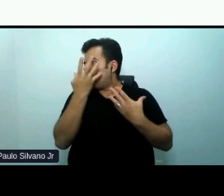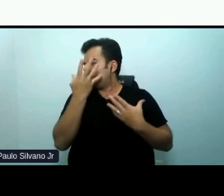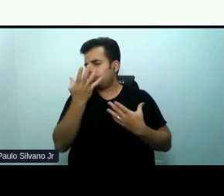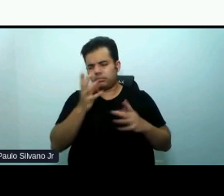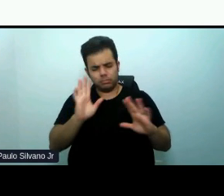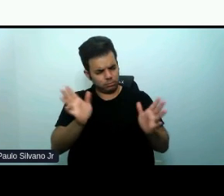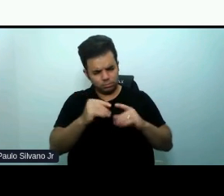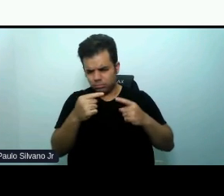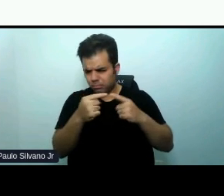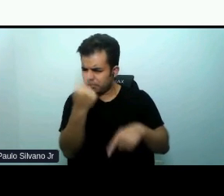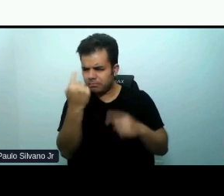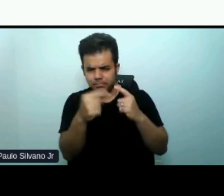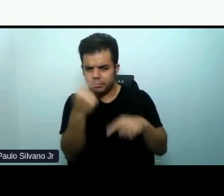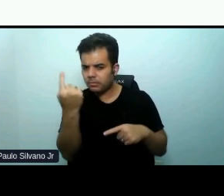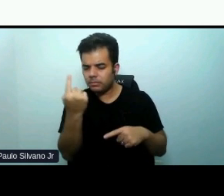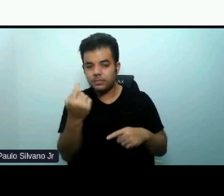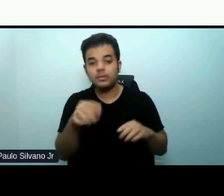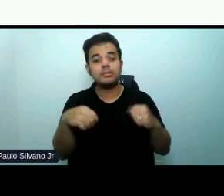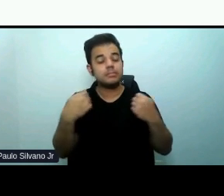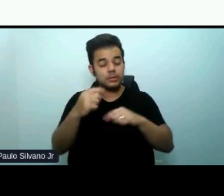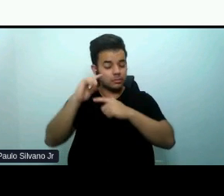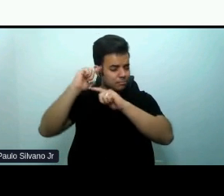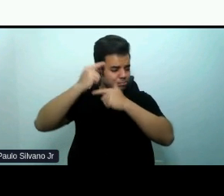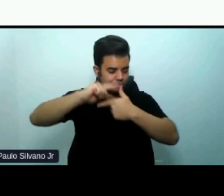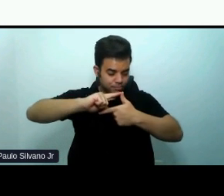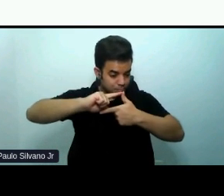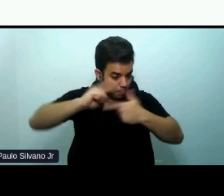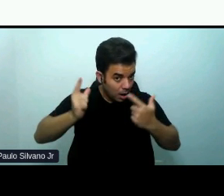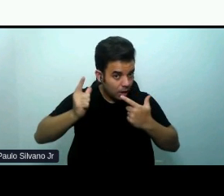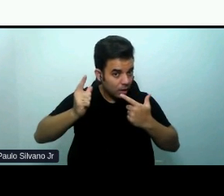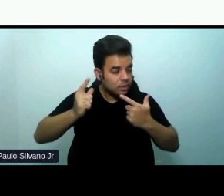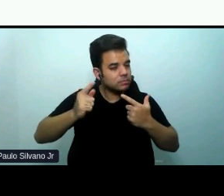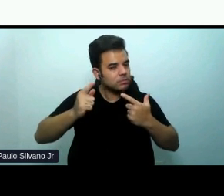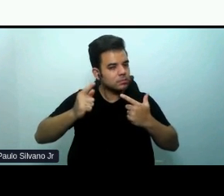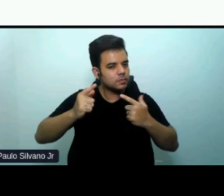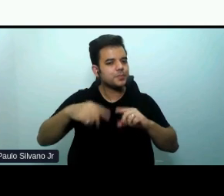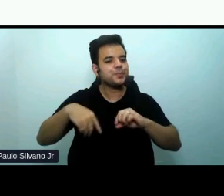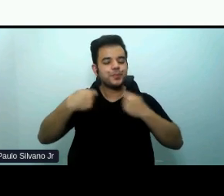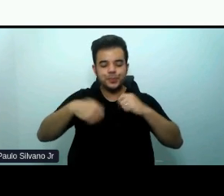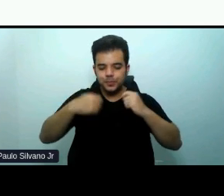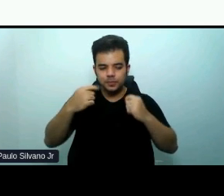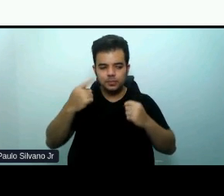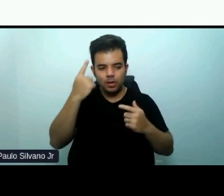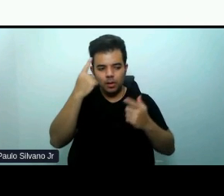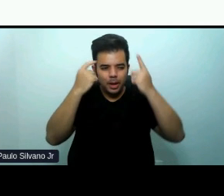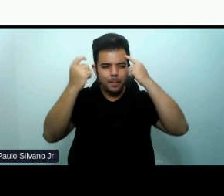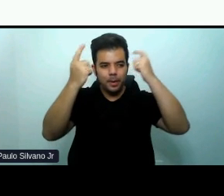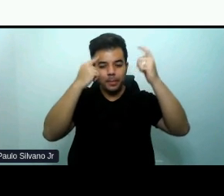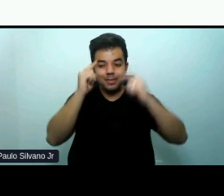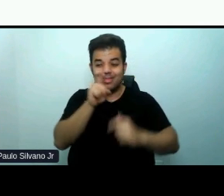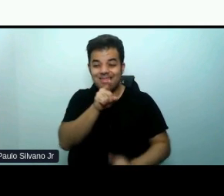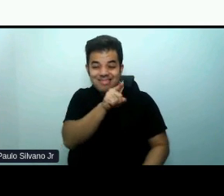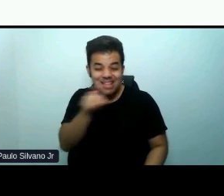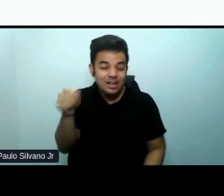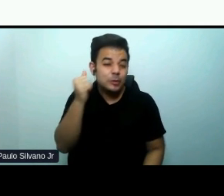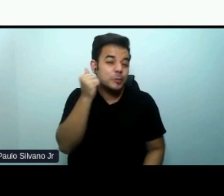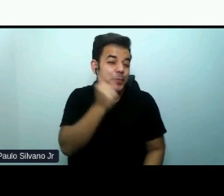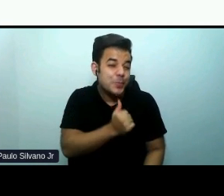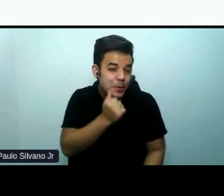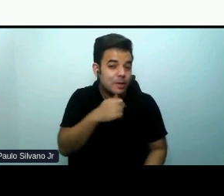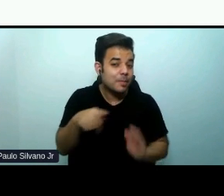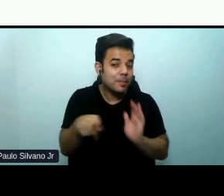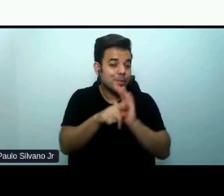E a gente precisa desconstruir estereótipos, né? Então, para a gente despertar o interesse das meninas na área